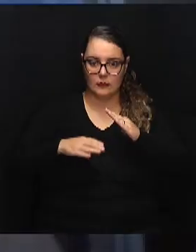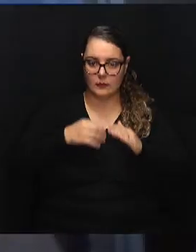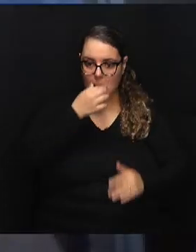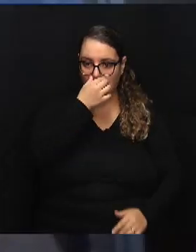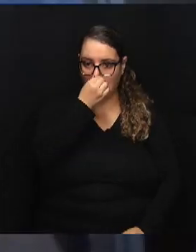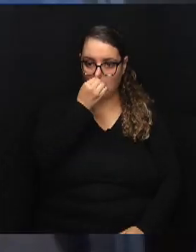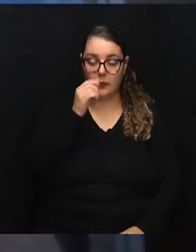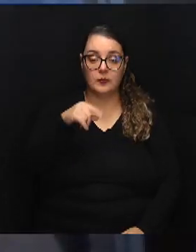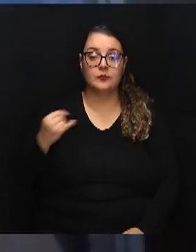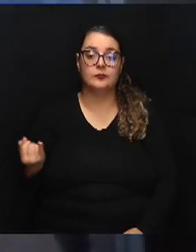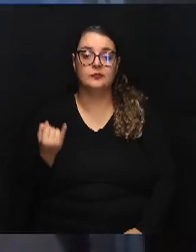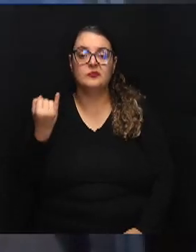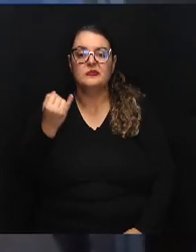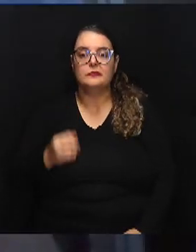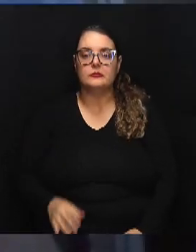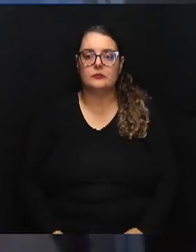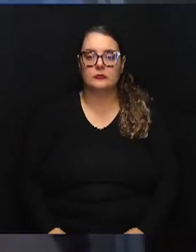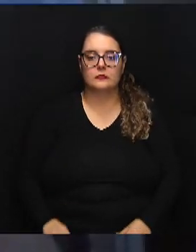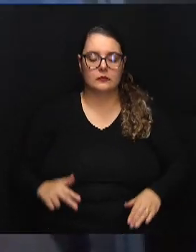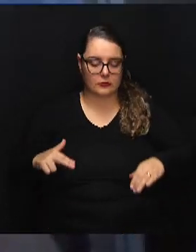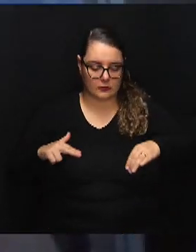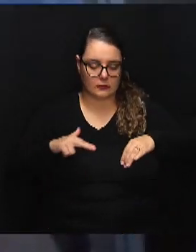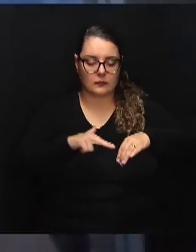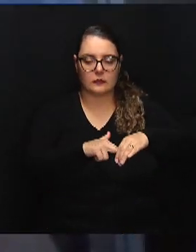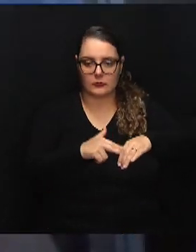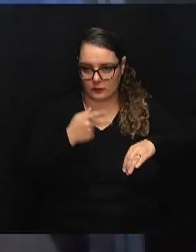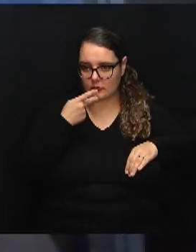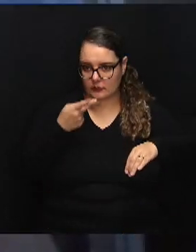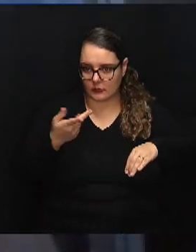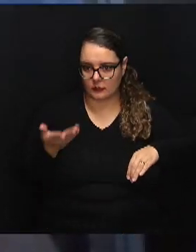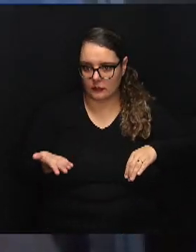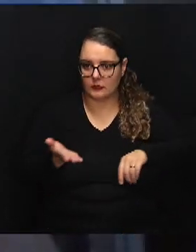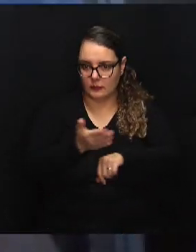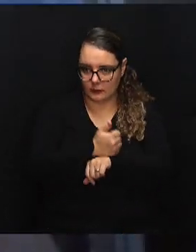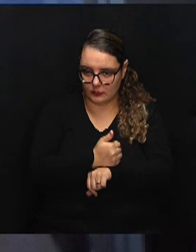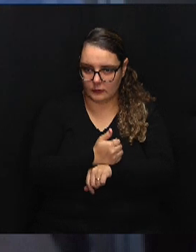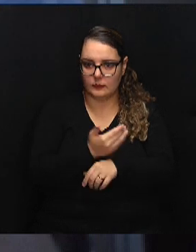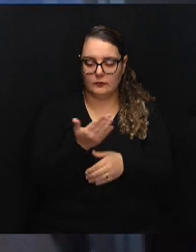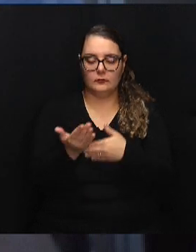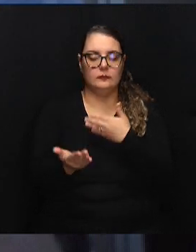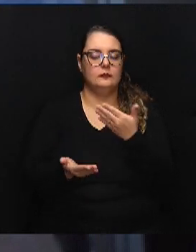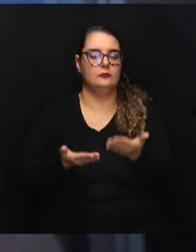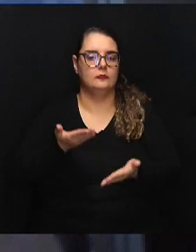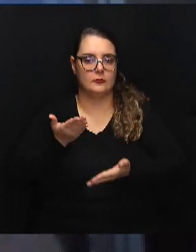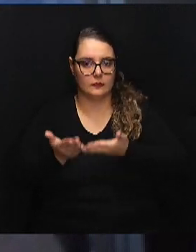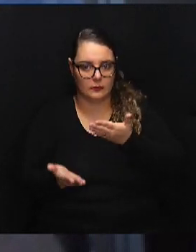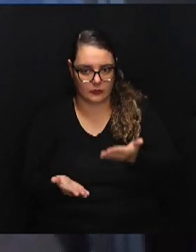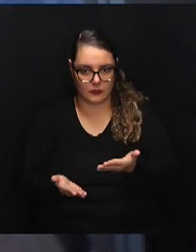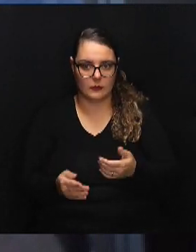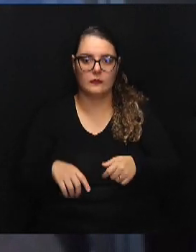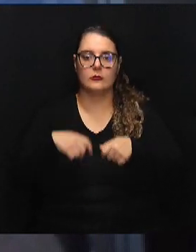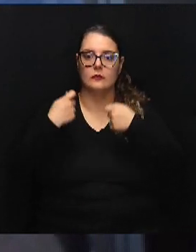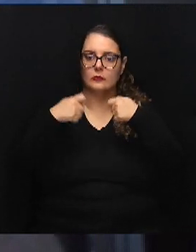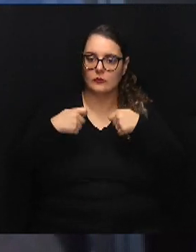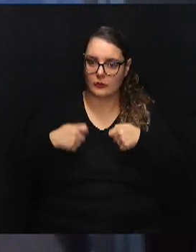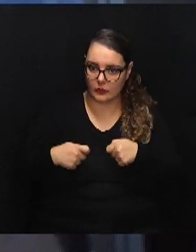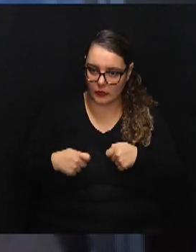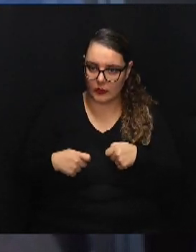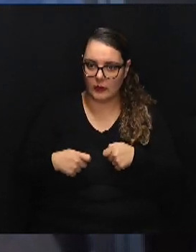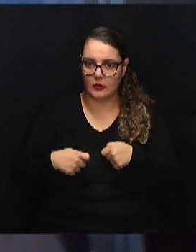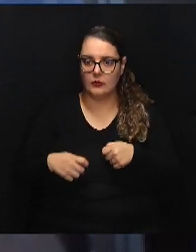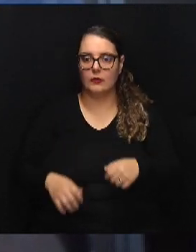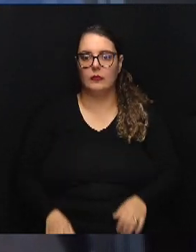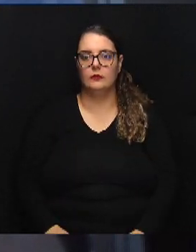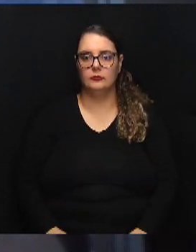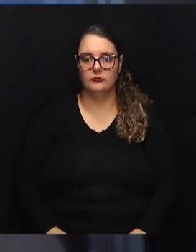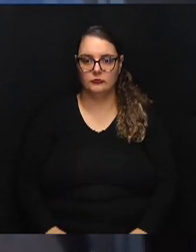bastante importante. O que eu falei da tomografia anteriormente é que para o tratamento é necessário,